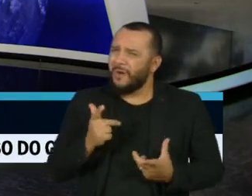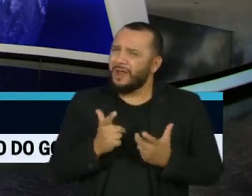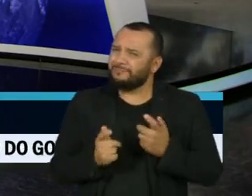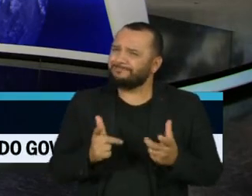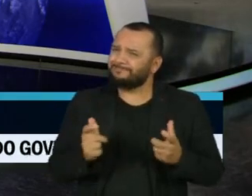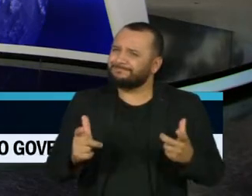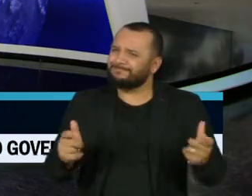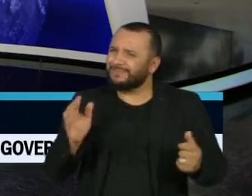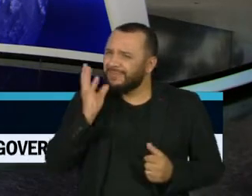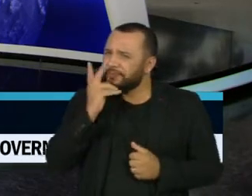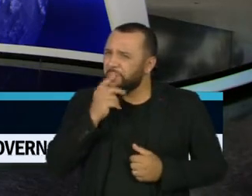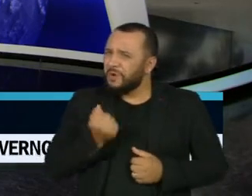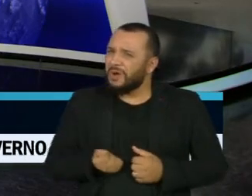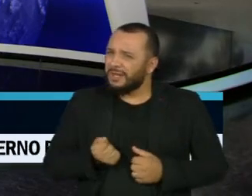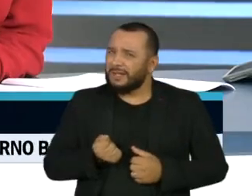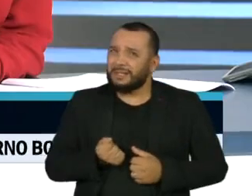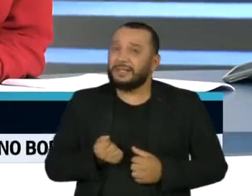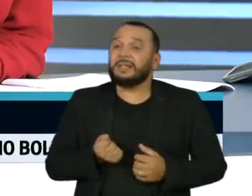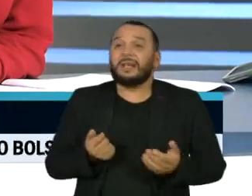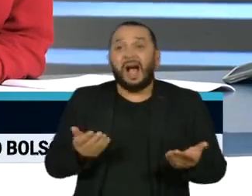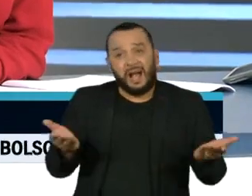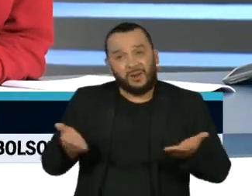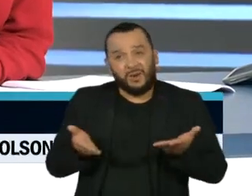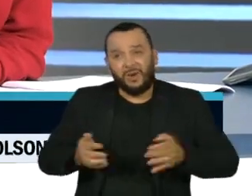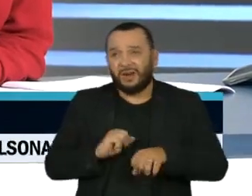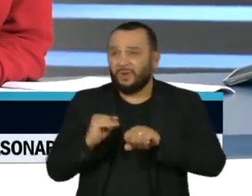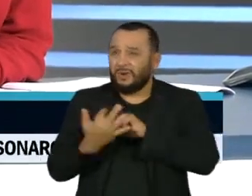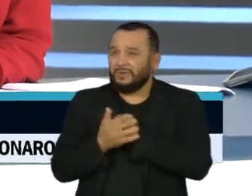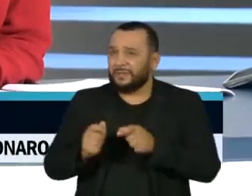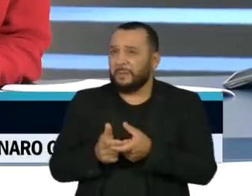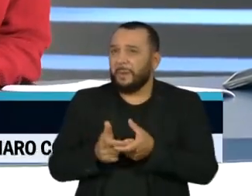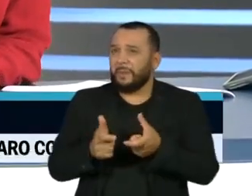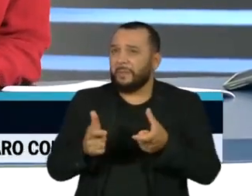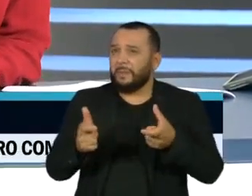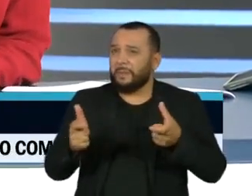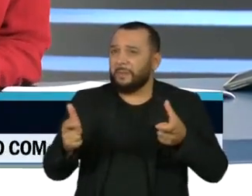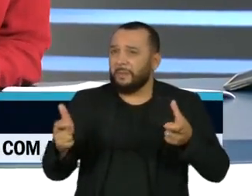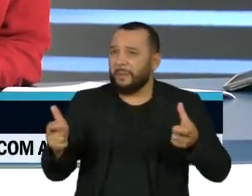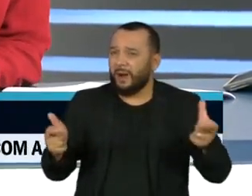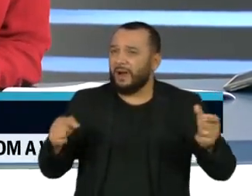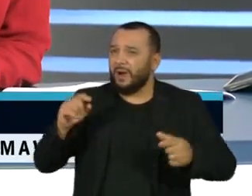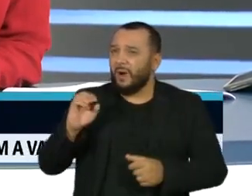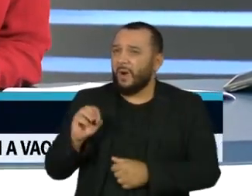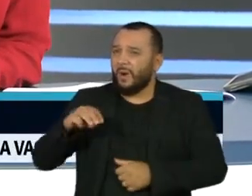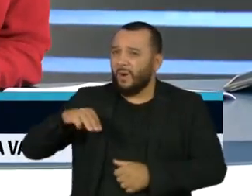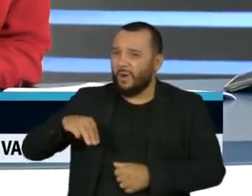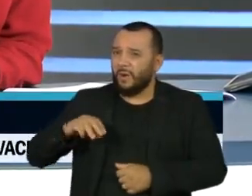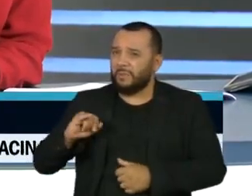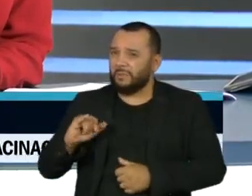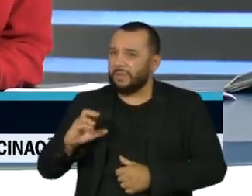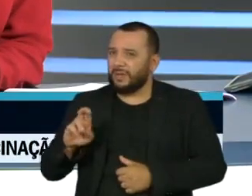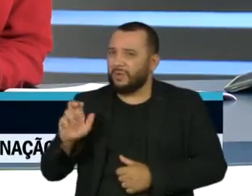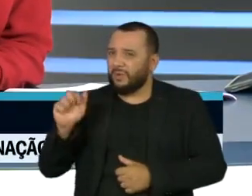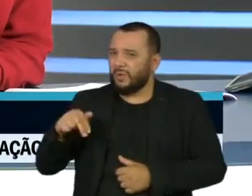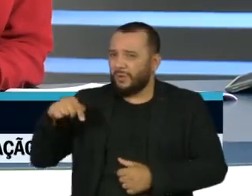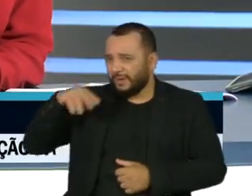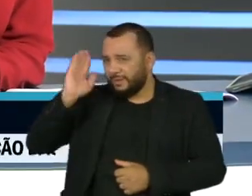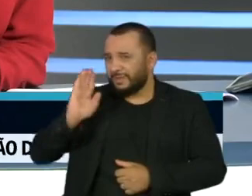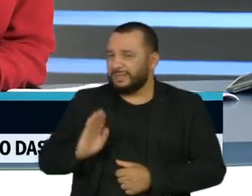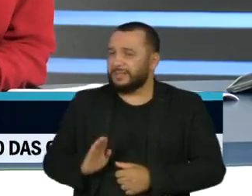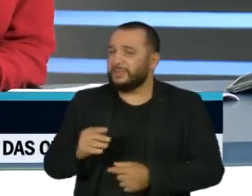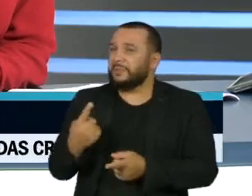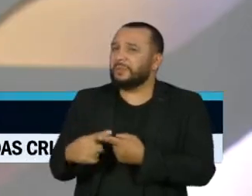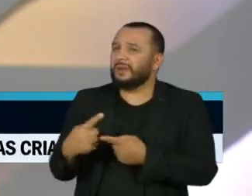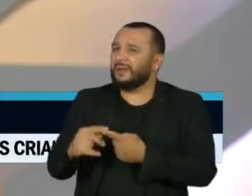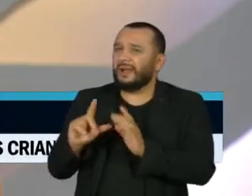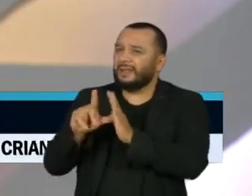coincide exatamente com a subida assustadora dos casos de o micro no Brasil quais devem ser as consequências desse